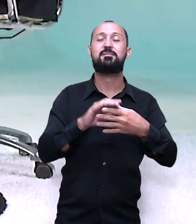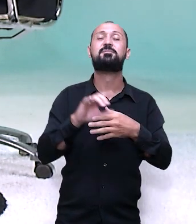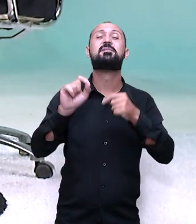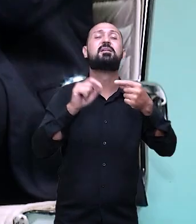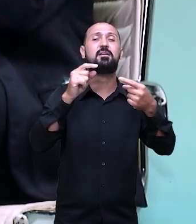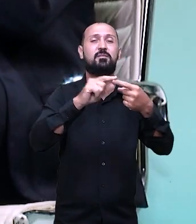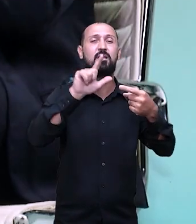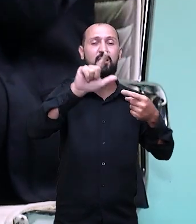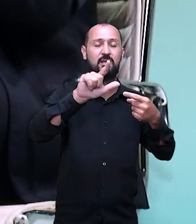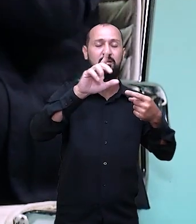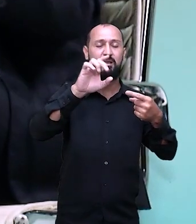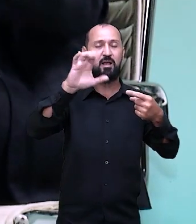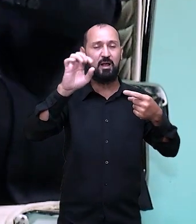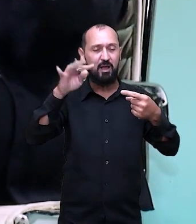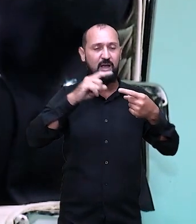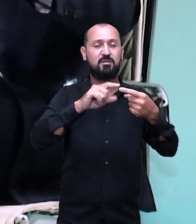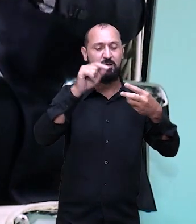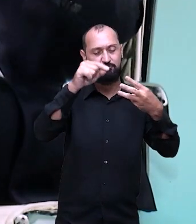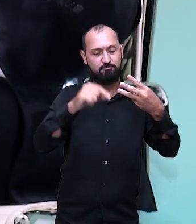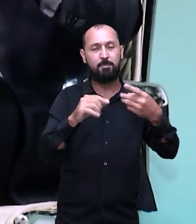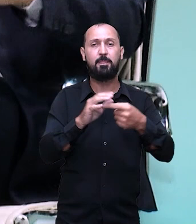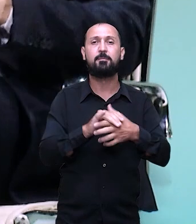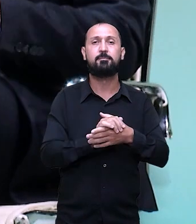para identificar a quais tipos de